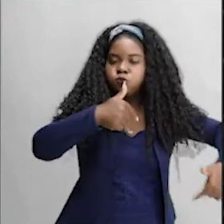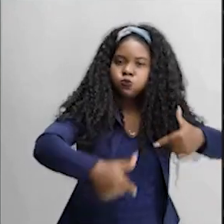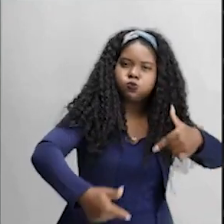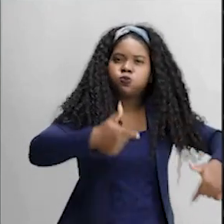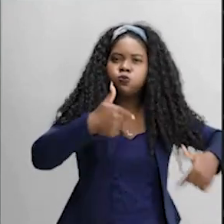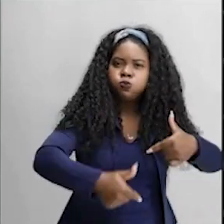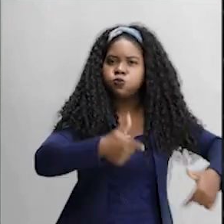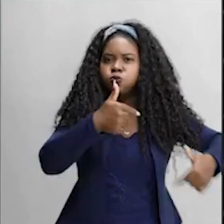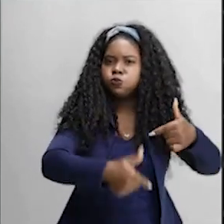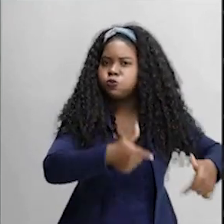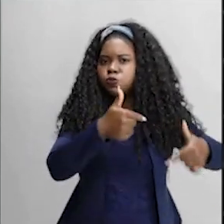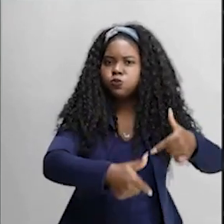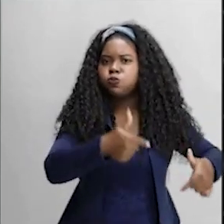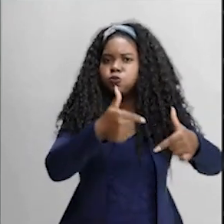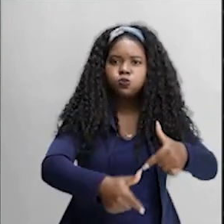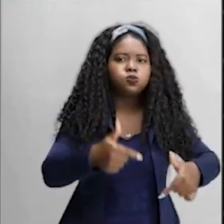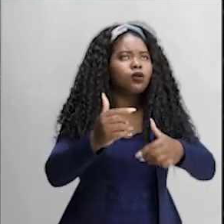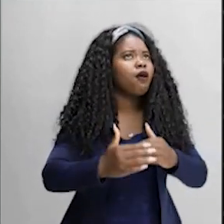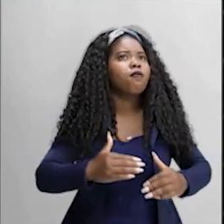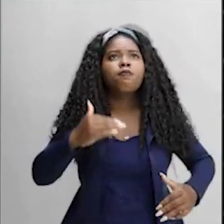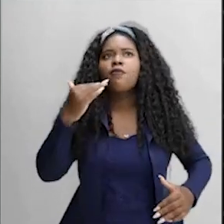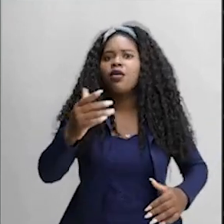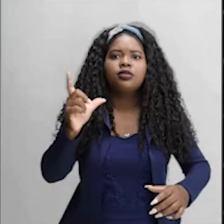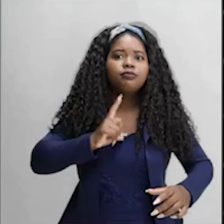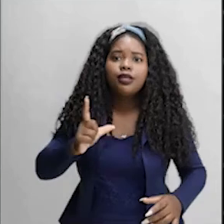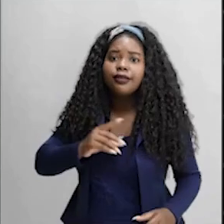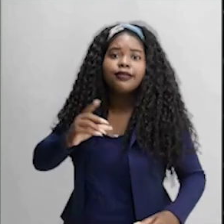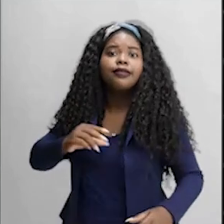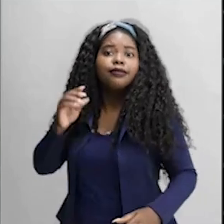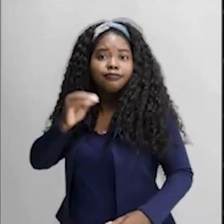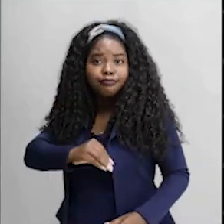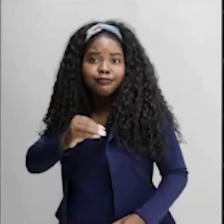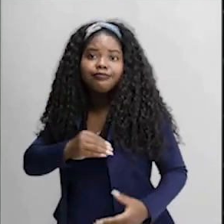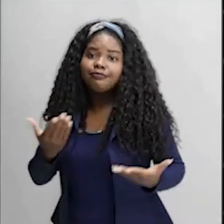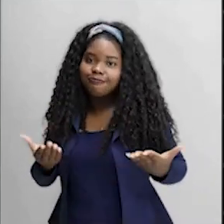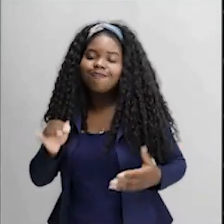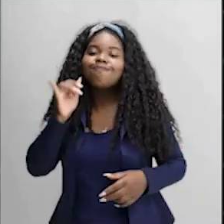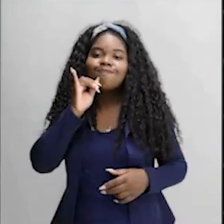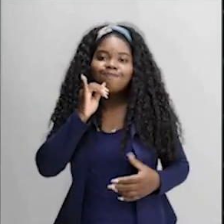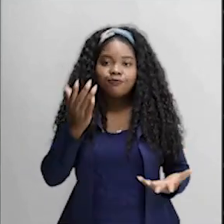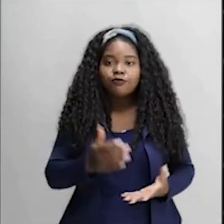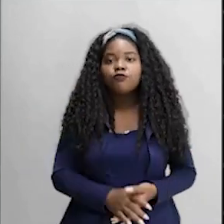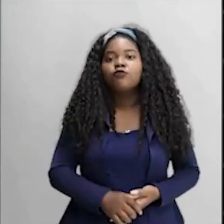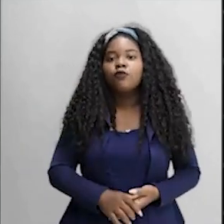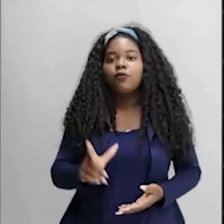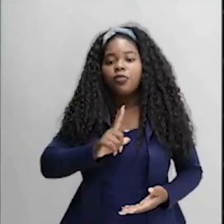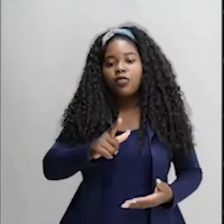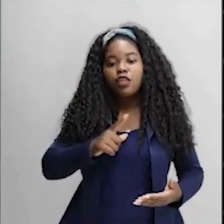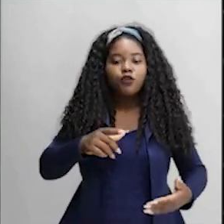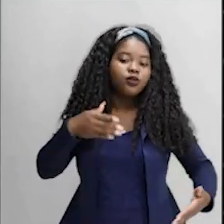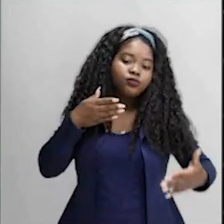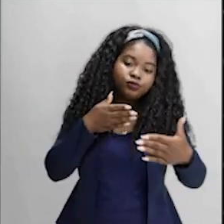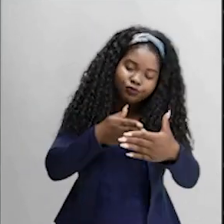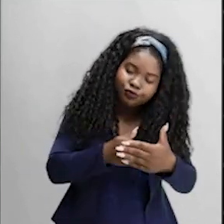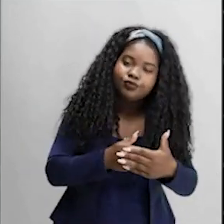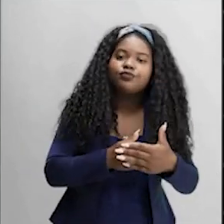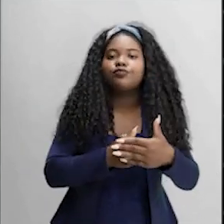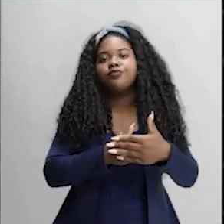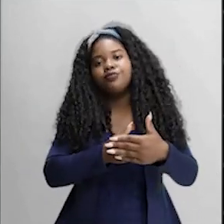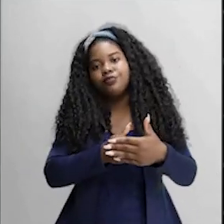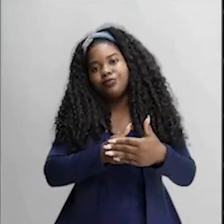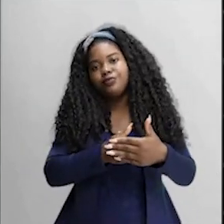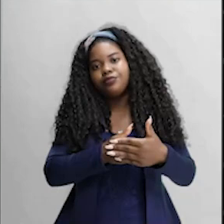coisa. Então, nós temos uma estrutura biológica que ela dá um limite, ok? Ela oferece um limite muito